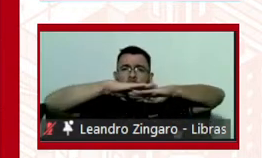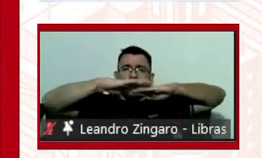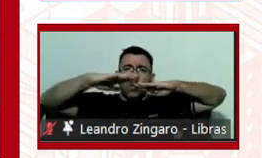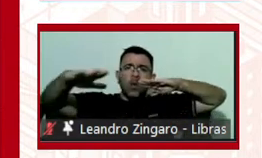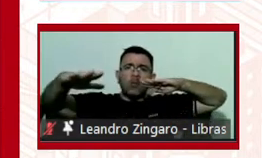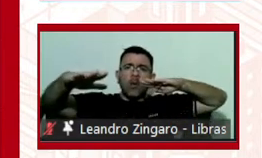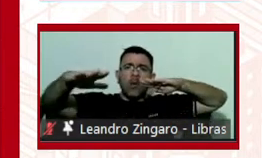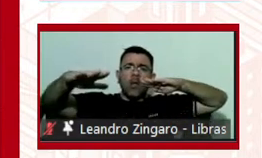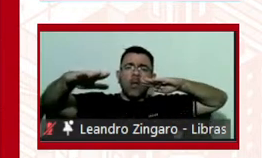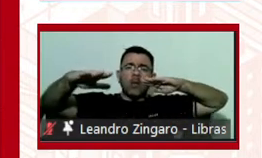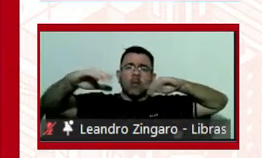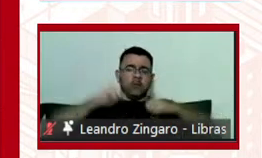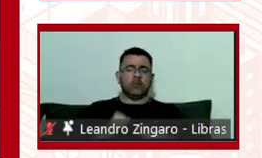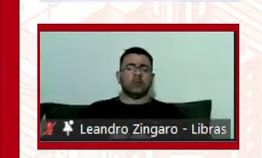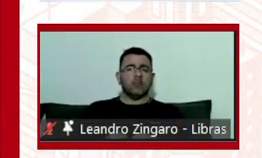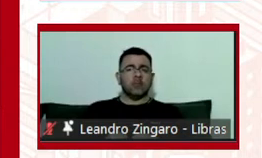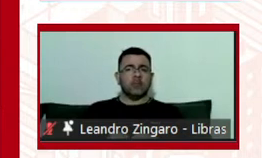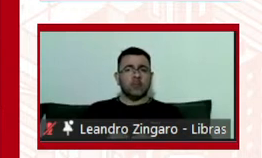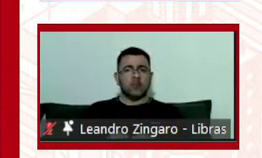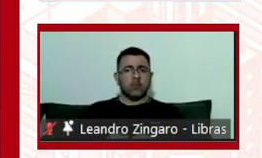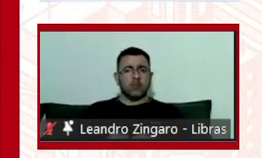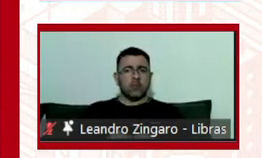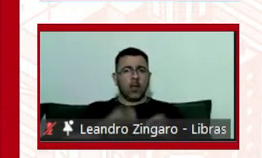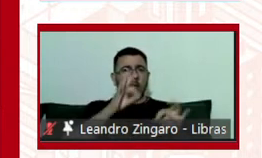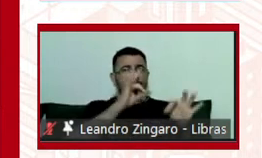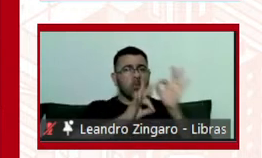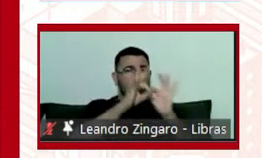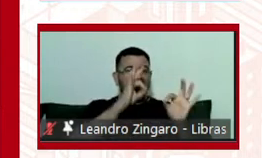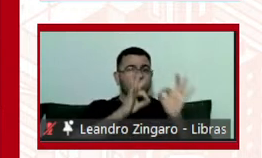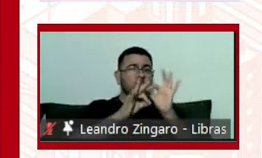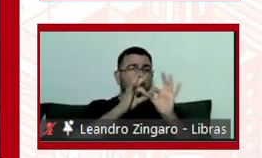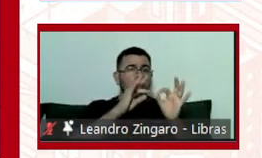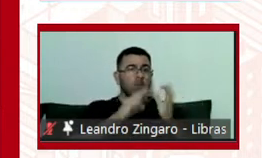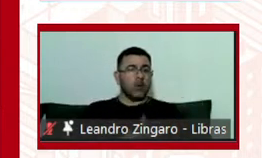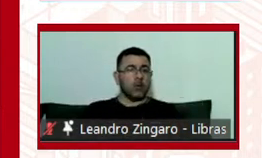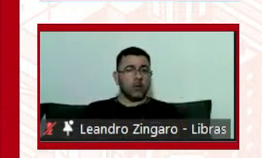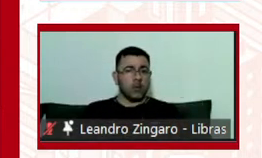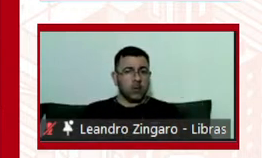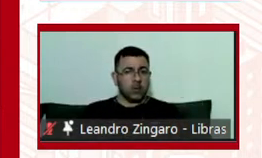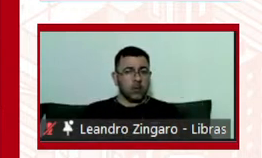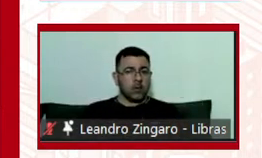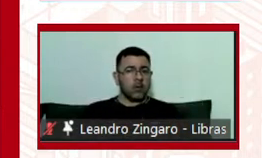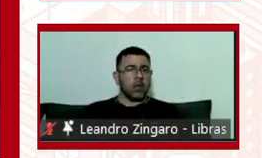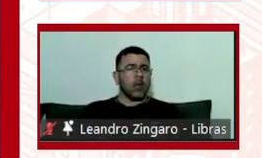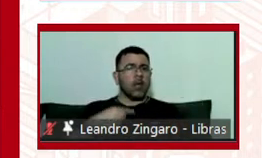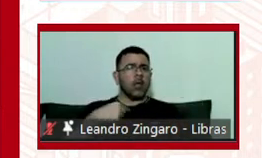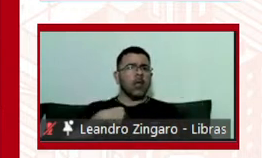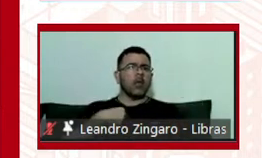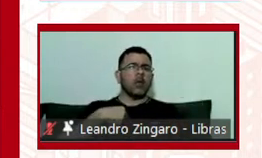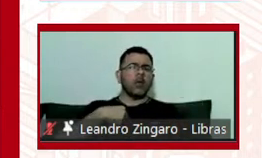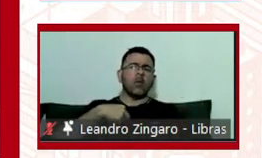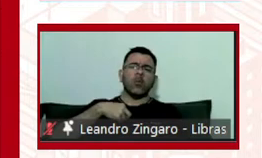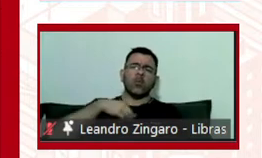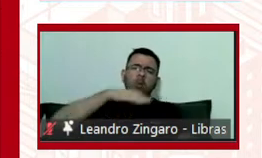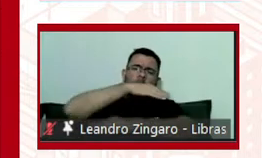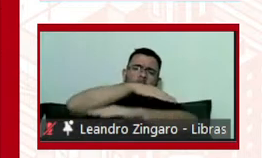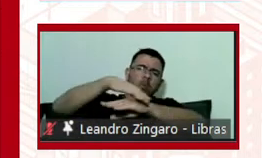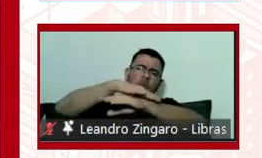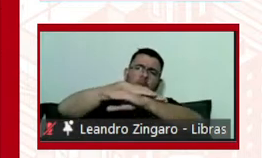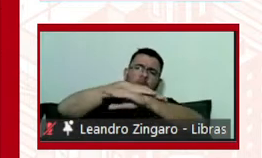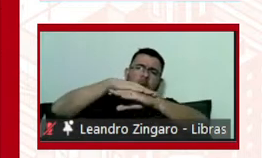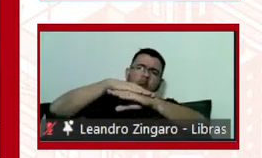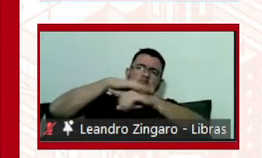eu mais movimentadas da cidade o que eu faço eu priorizo as mais danificadas que passam mais